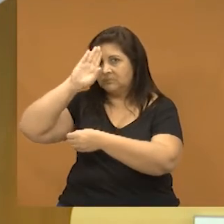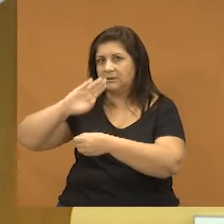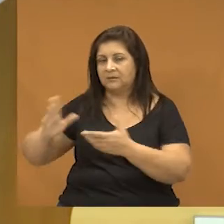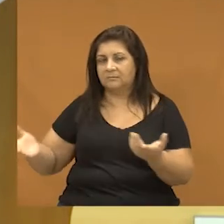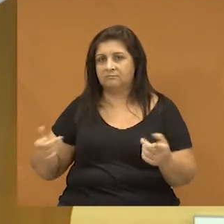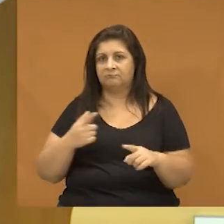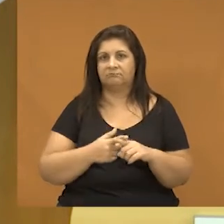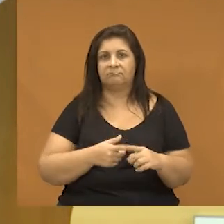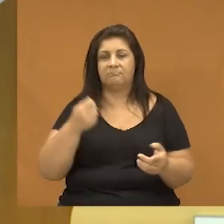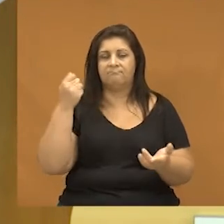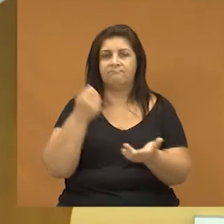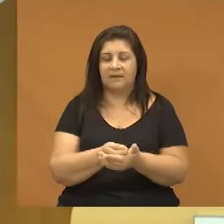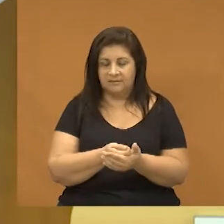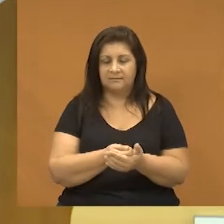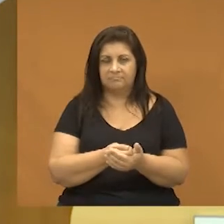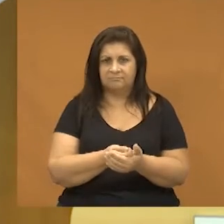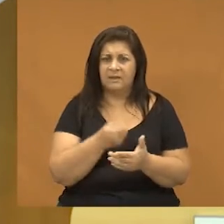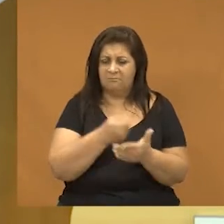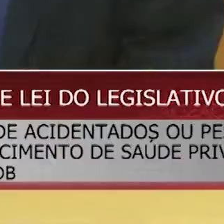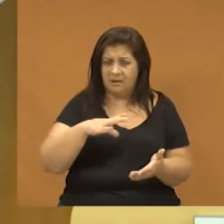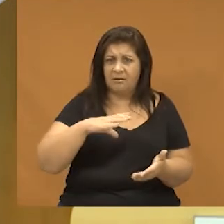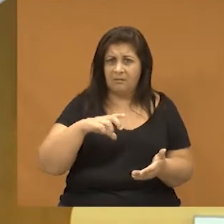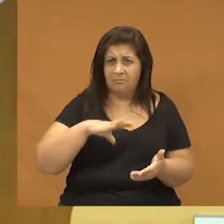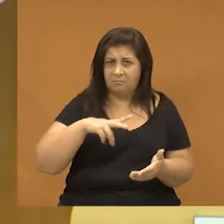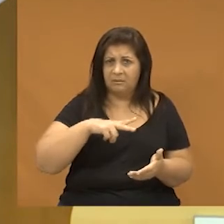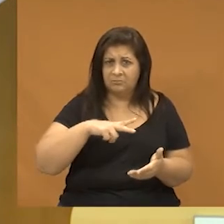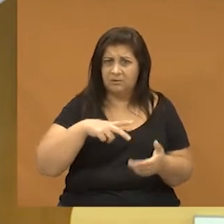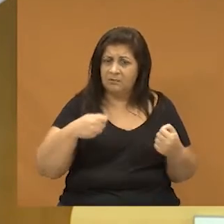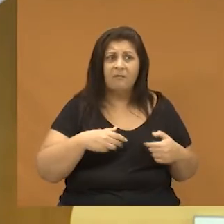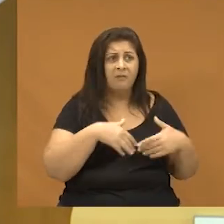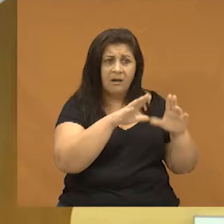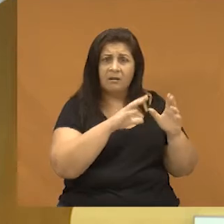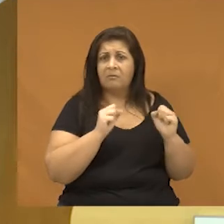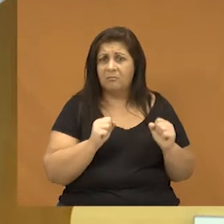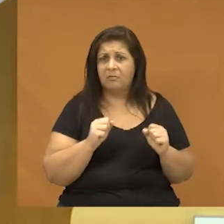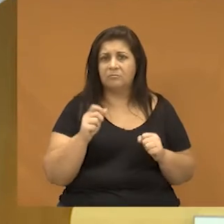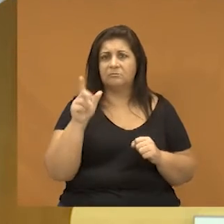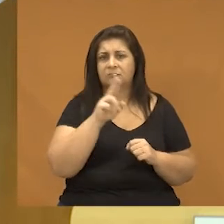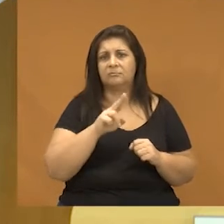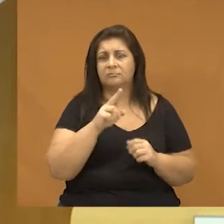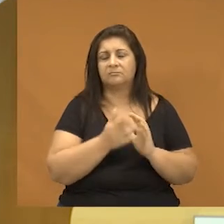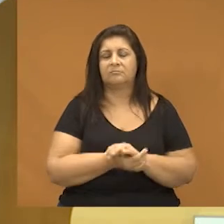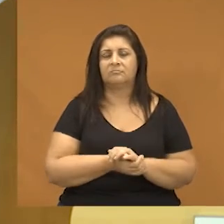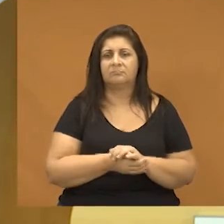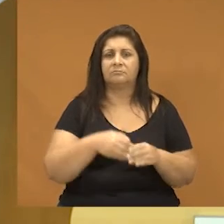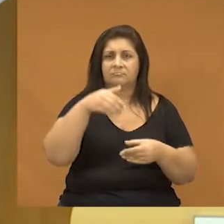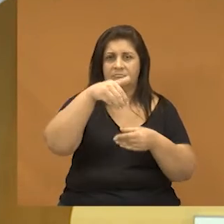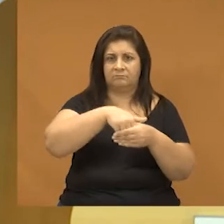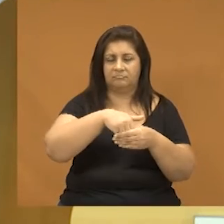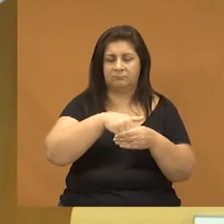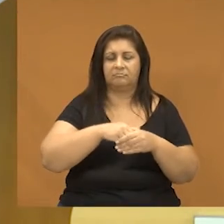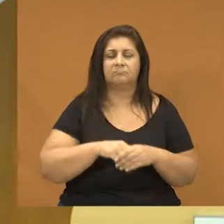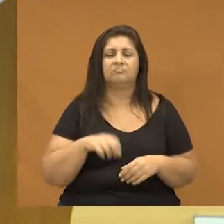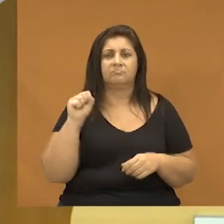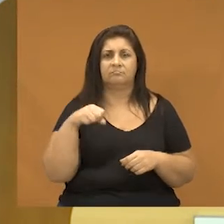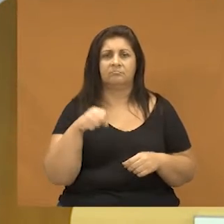ele pagou o convênio e é para ser usado o convênio. E meu voto desse vereador Valmir, pode